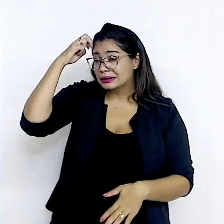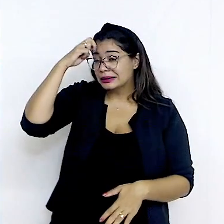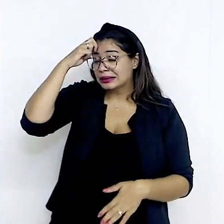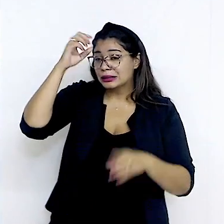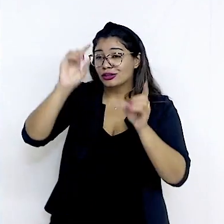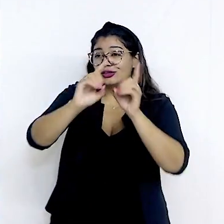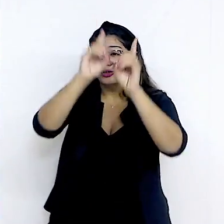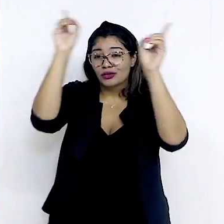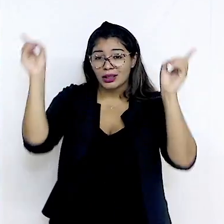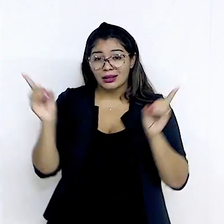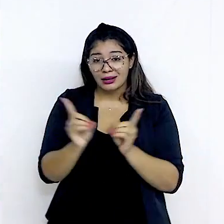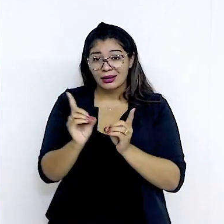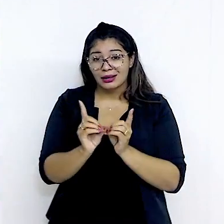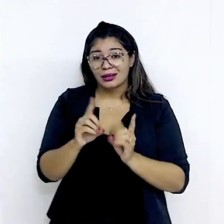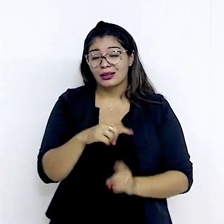artificial. Nós